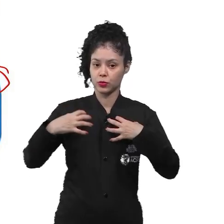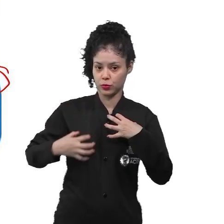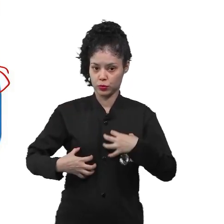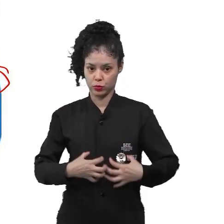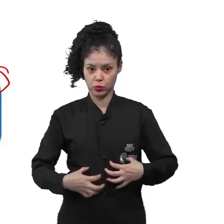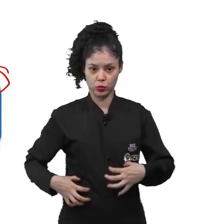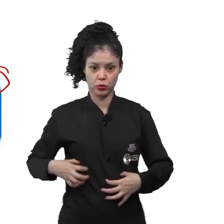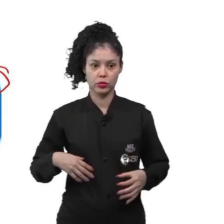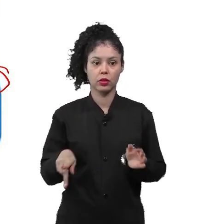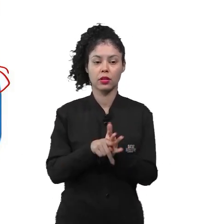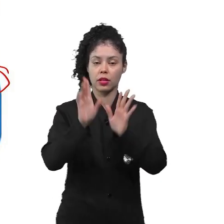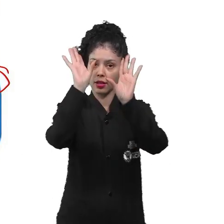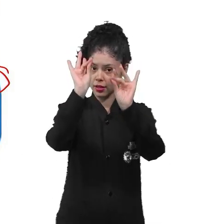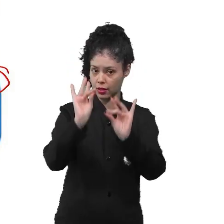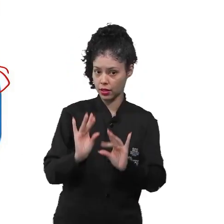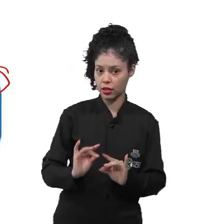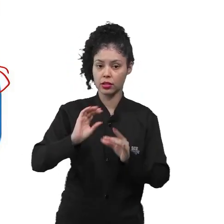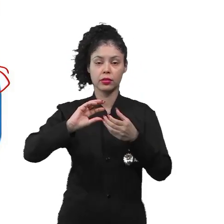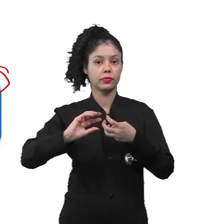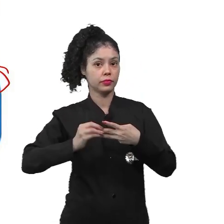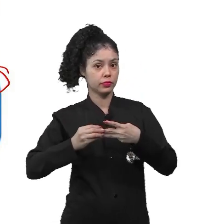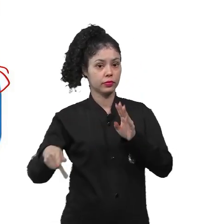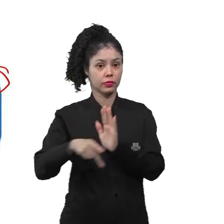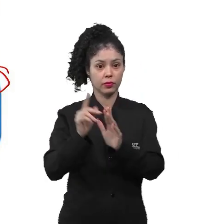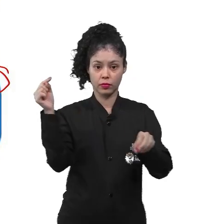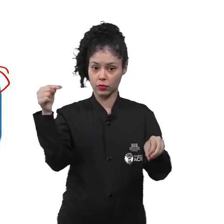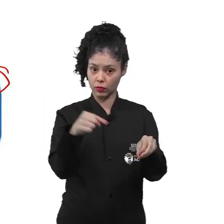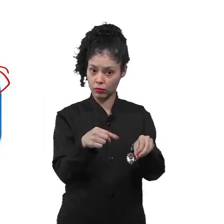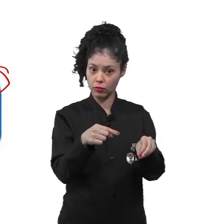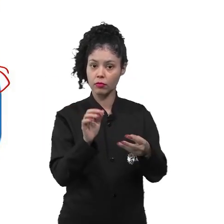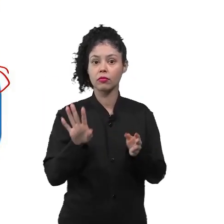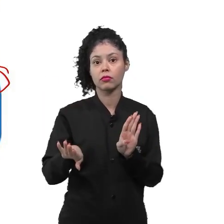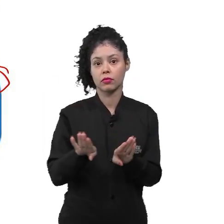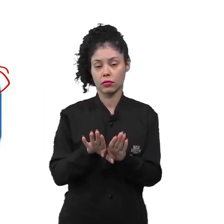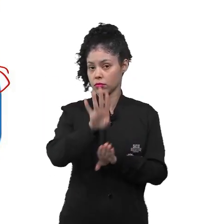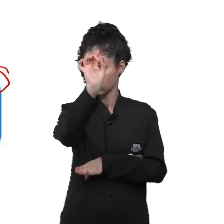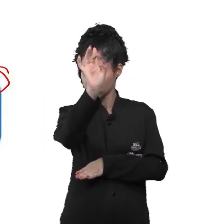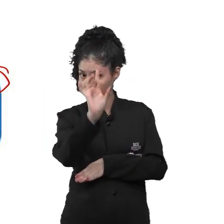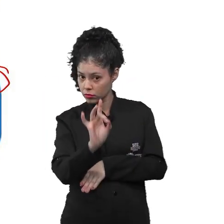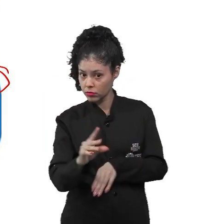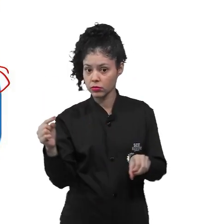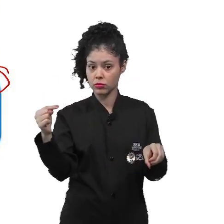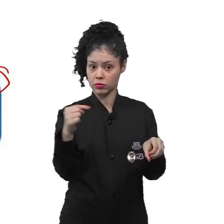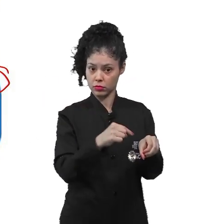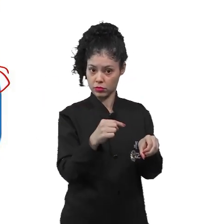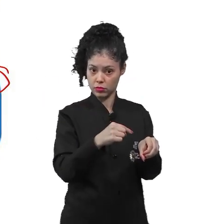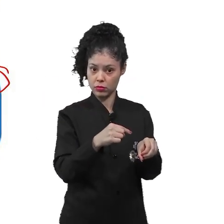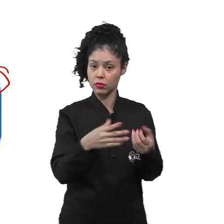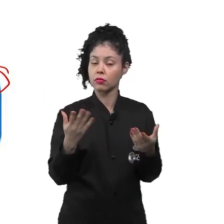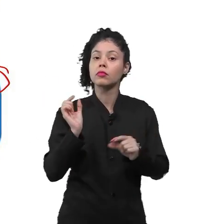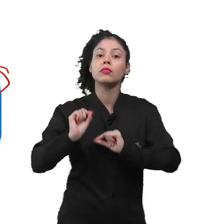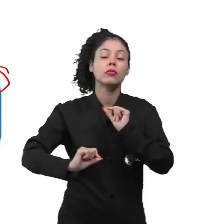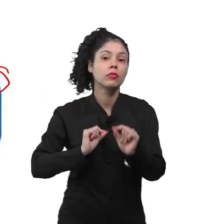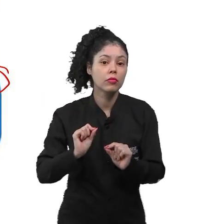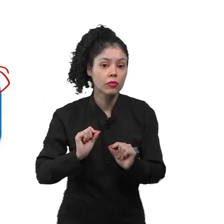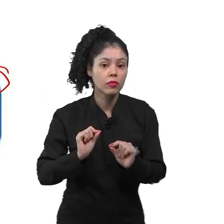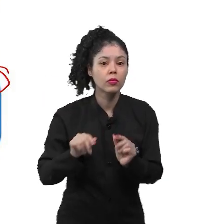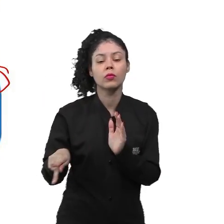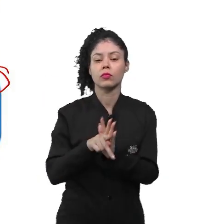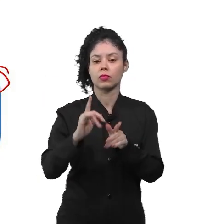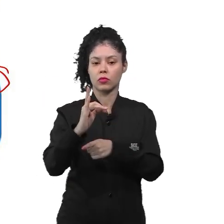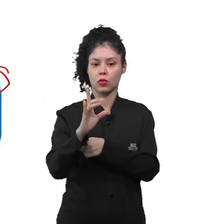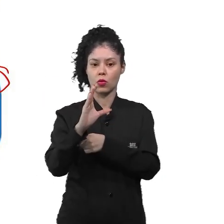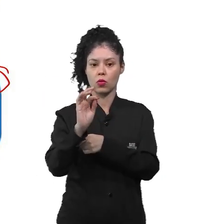né, cada célula vai ter um núcleo e dentro de cada núcleo a gente vai ter o